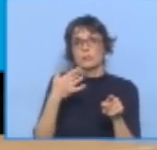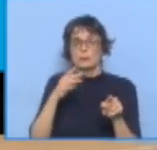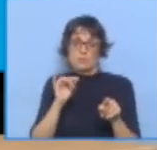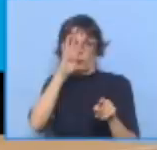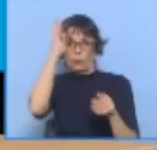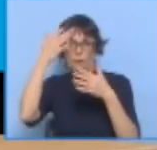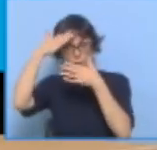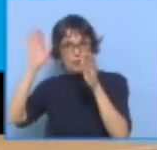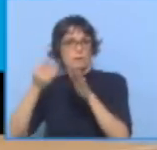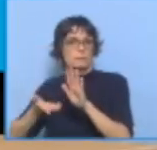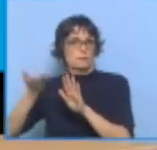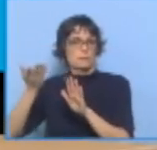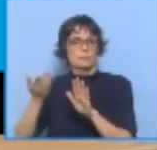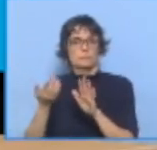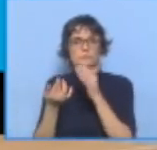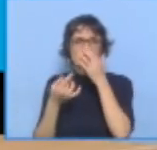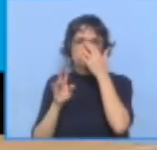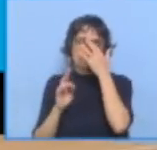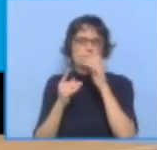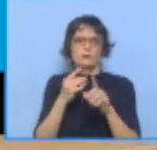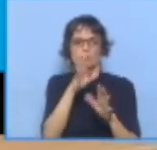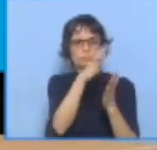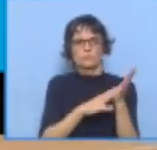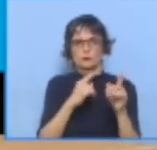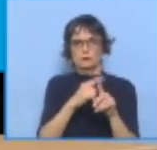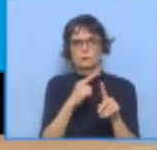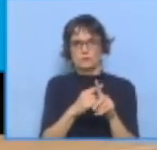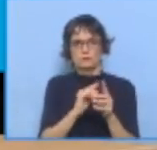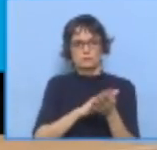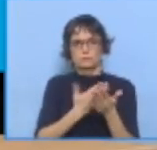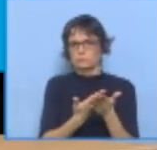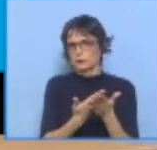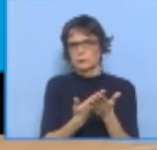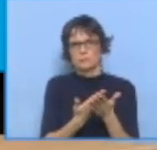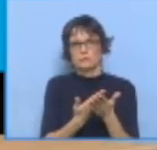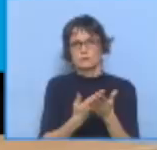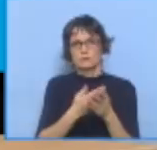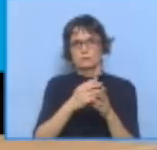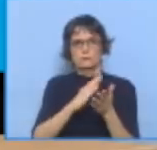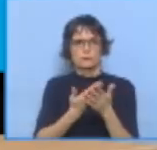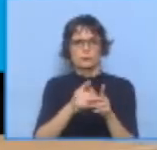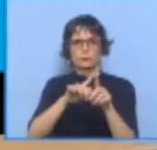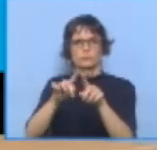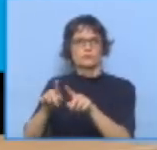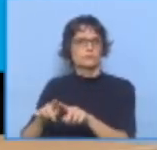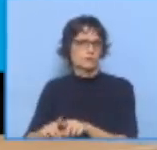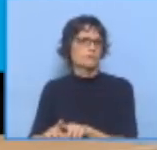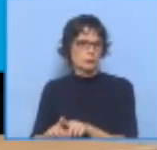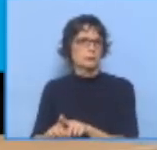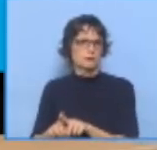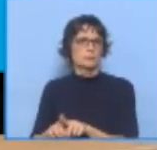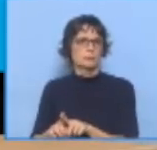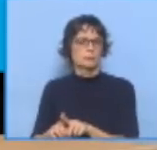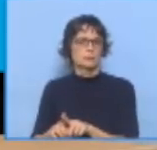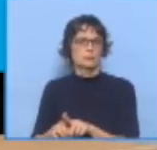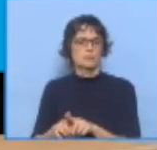texto grego é suscetível de muitas traduções. O termo grego é porneia e é, de facto, traduzido de muitas